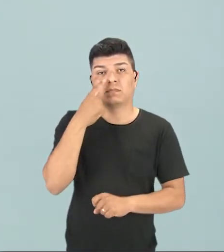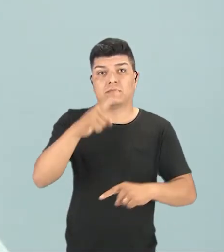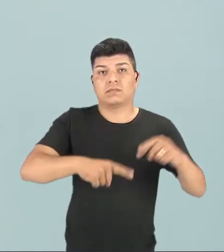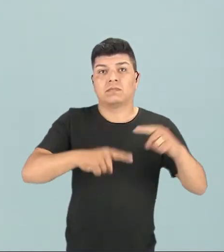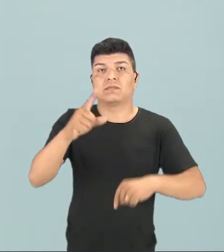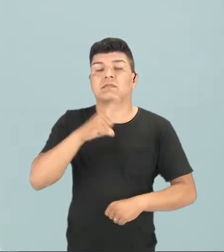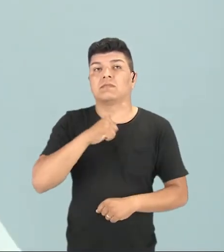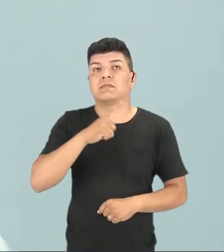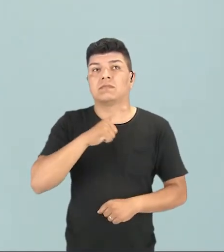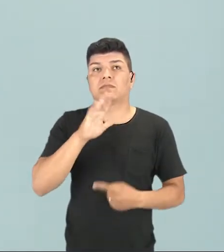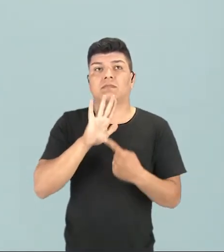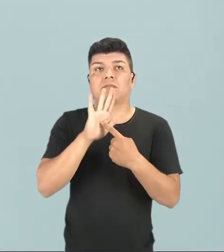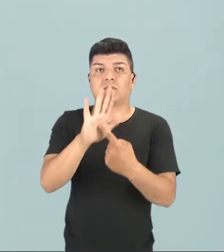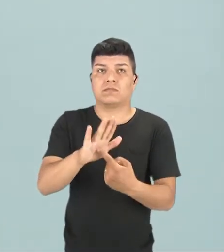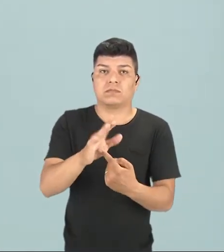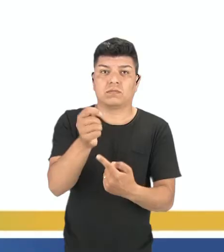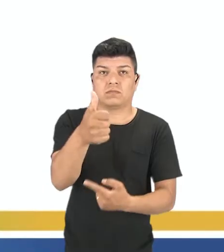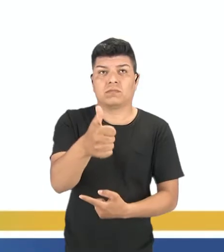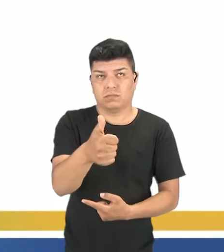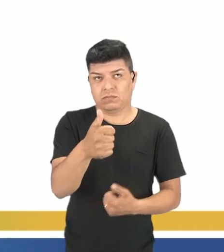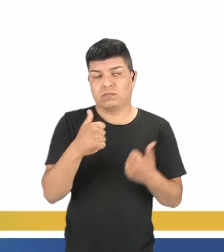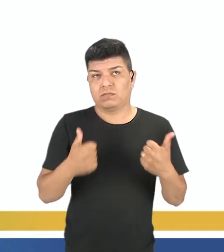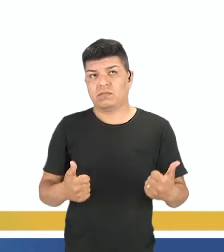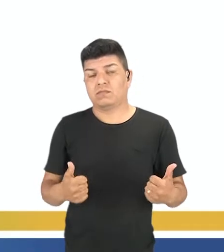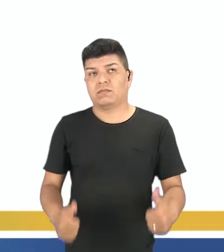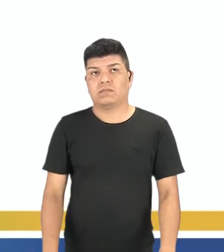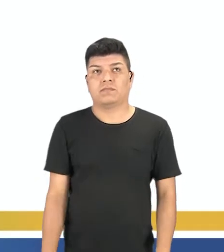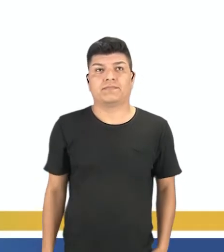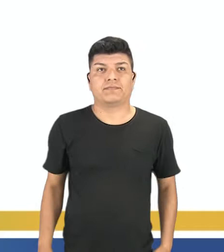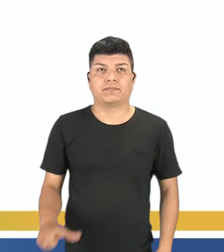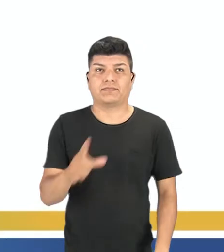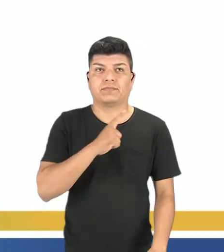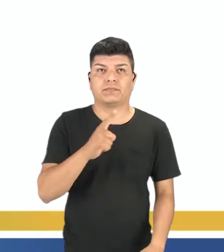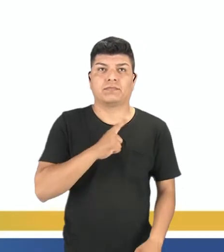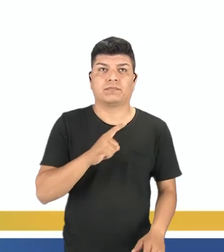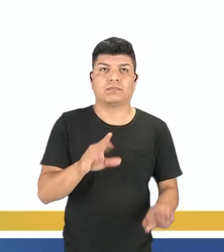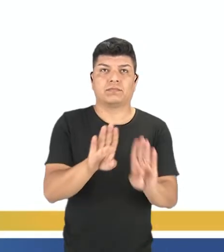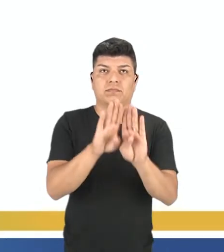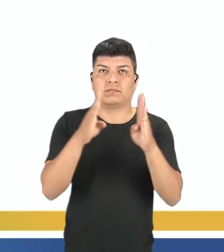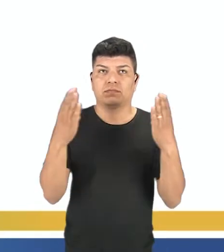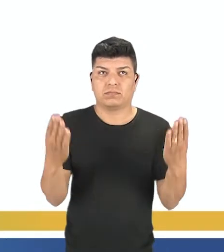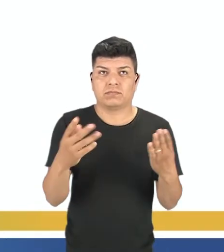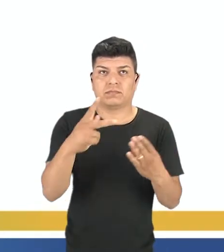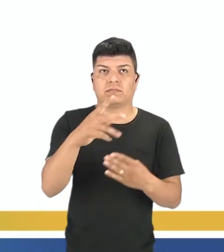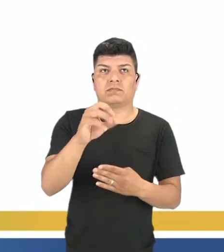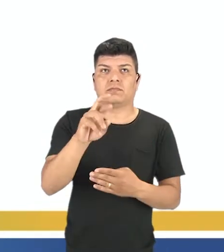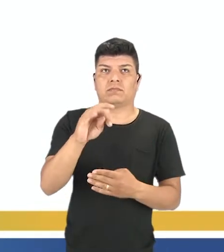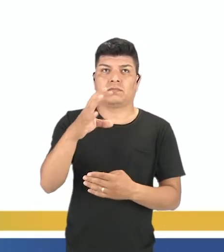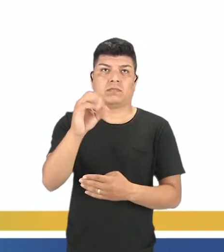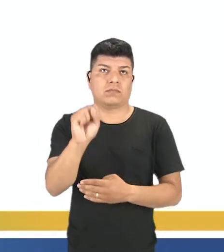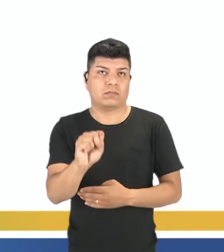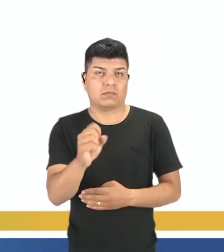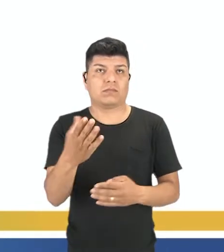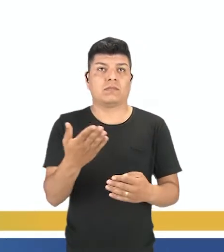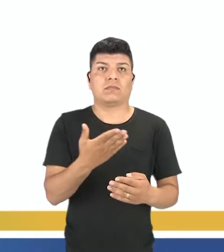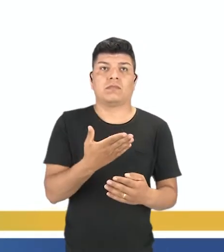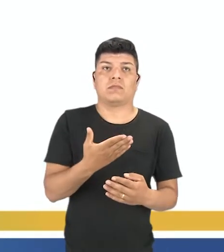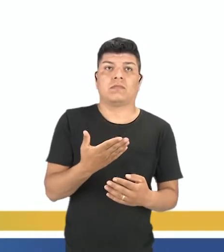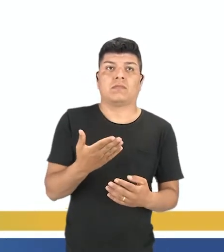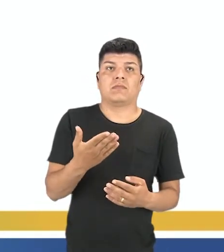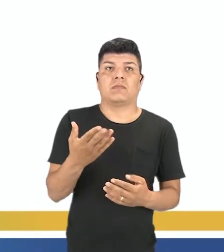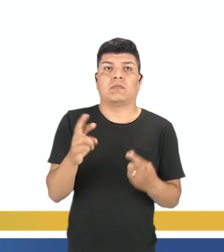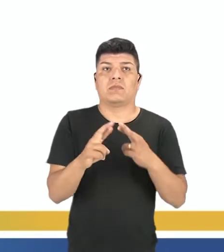tem mostrando um pouco das mudanças, tá bom? Aí temos a abertura dos portos, né? As nações amigas é o caso